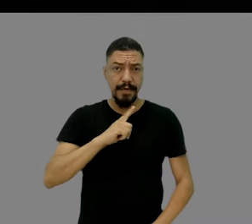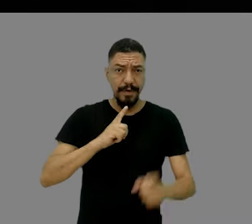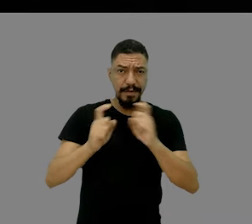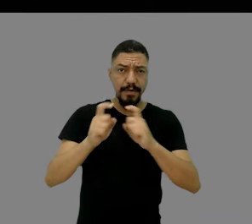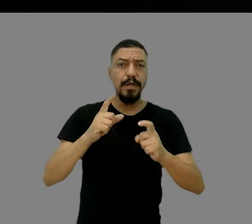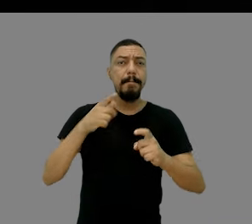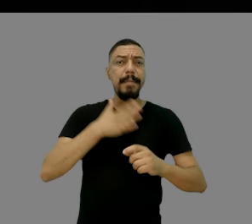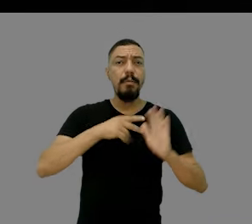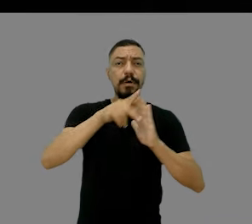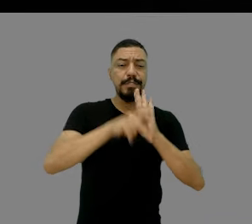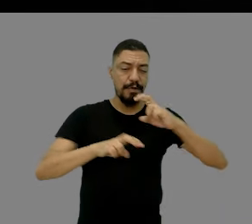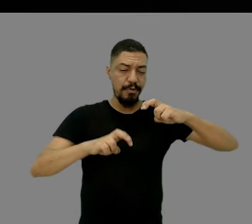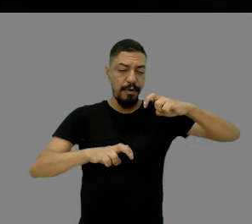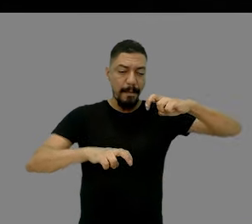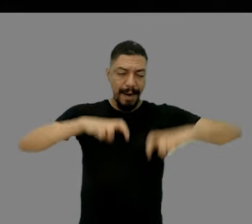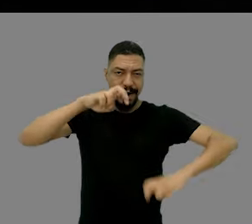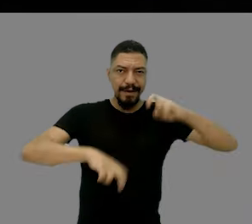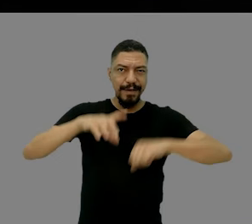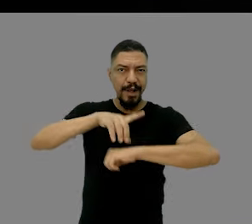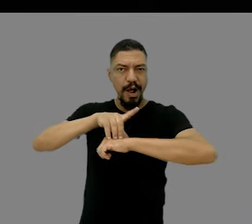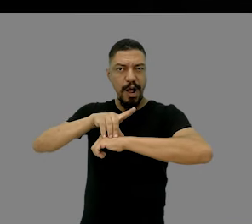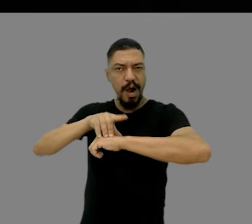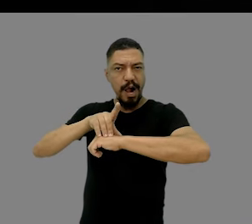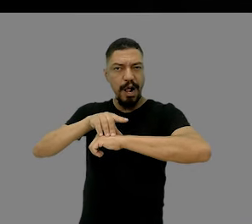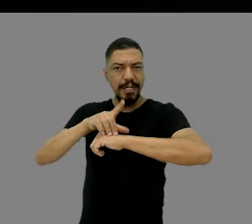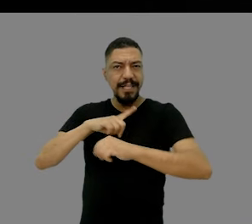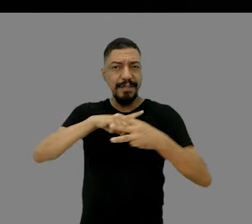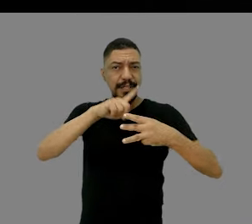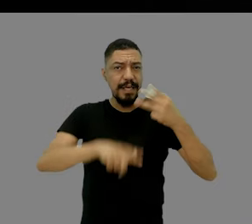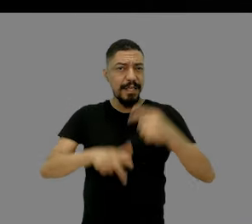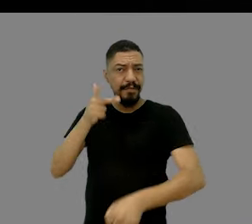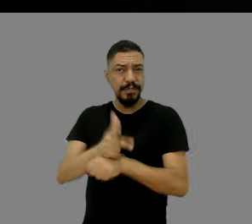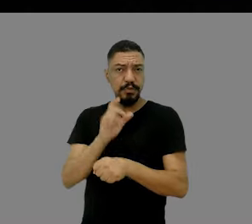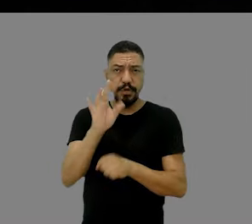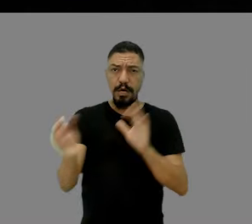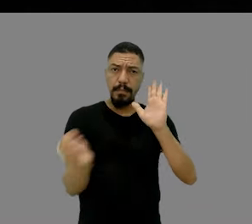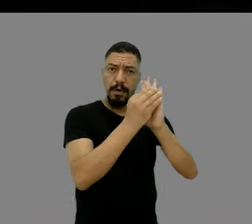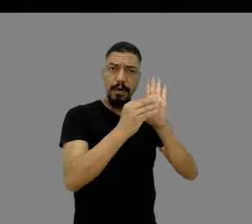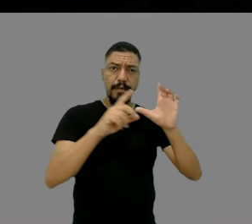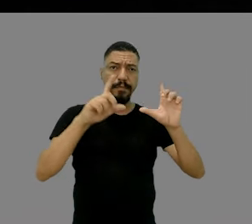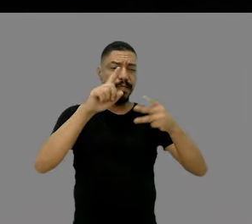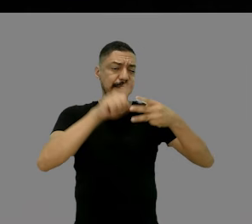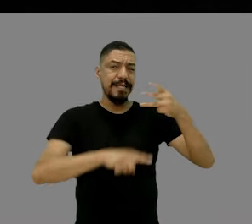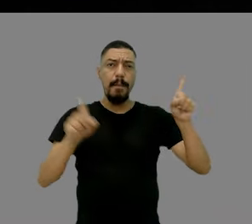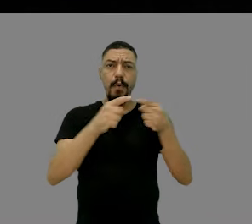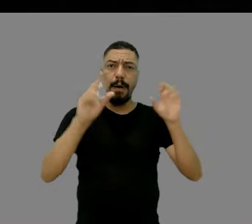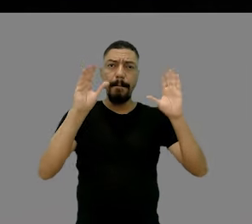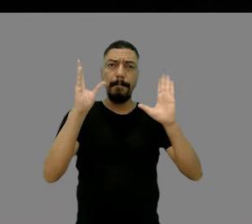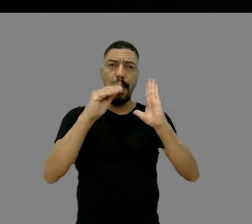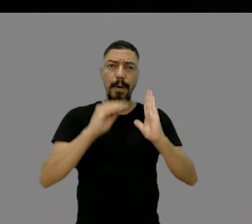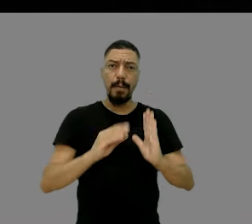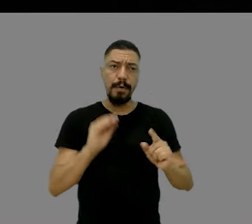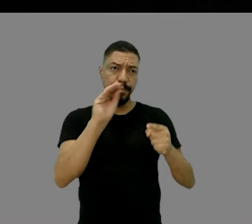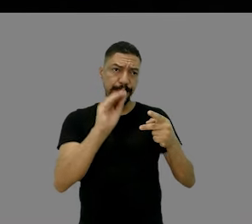pôs gravações das 3 músicas, mas agora que a gente está produzindo a série, são 12 músicas. Então a gente não vai pôr foto de